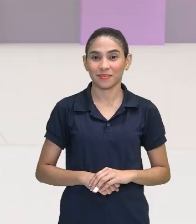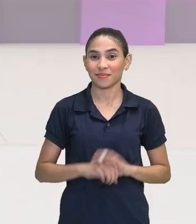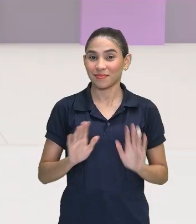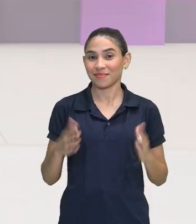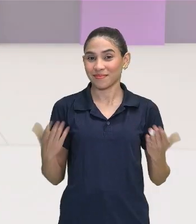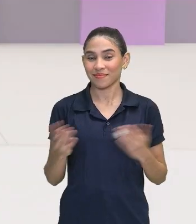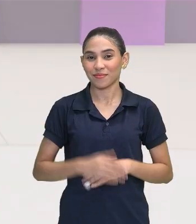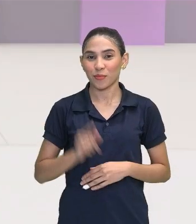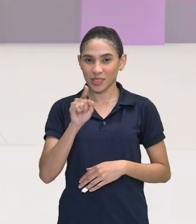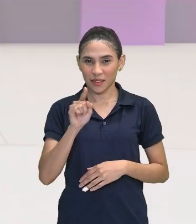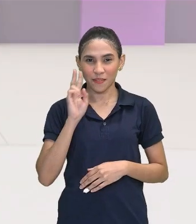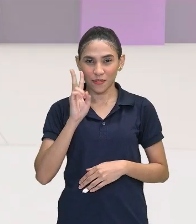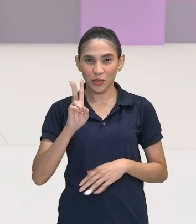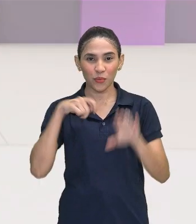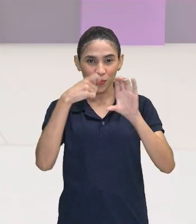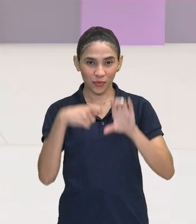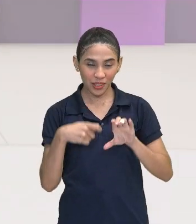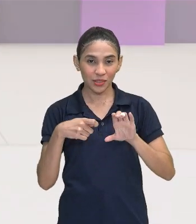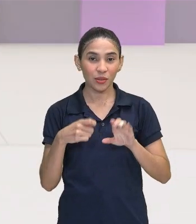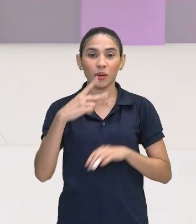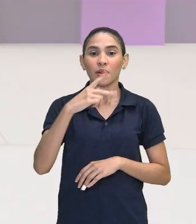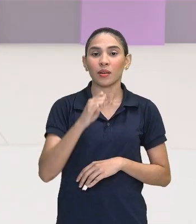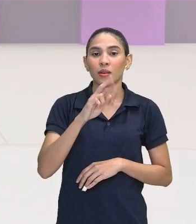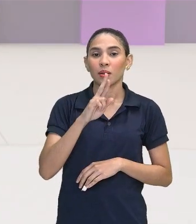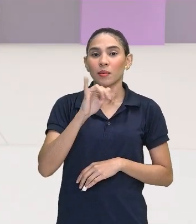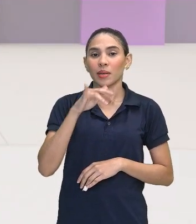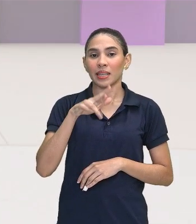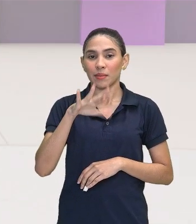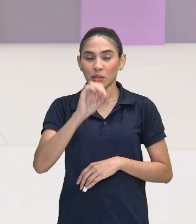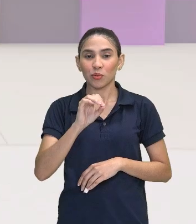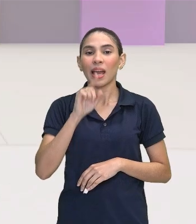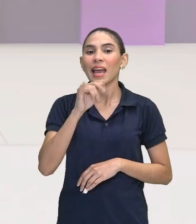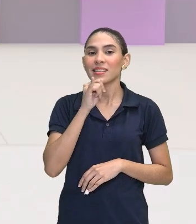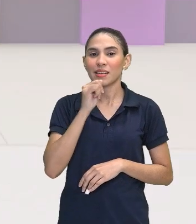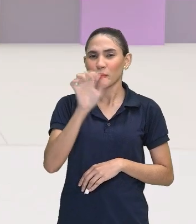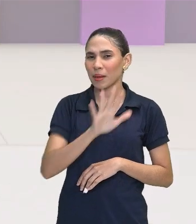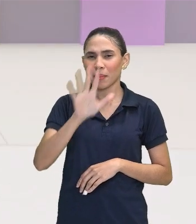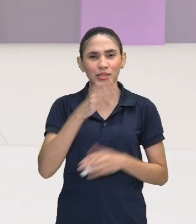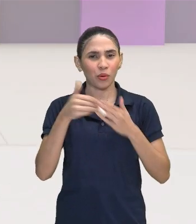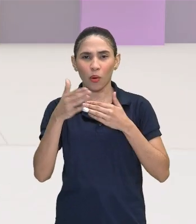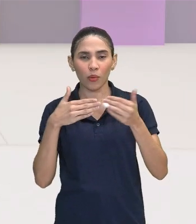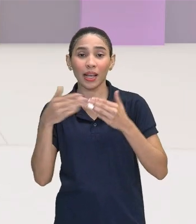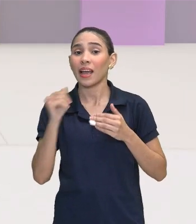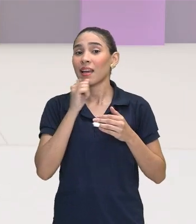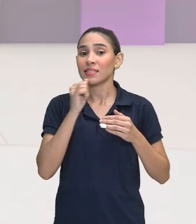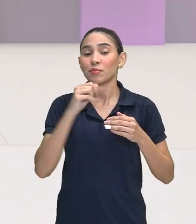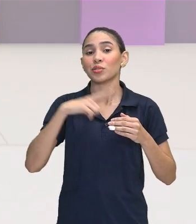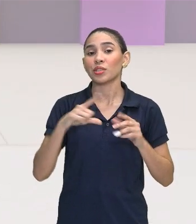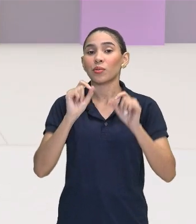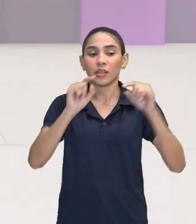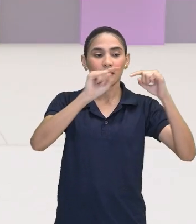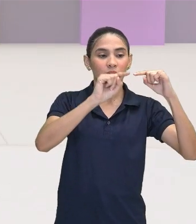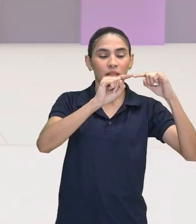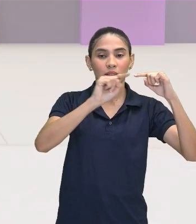Então, pessoal, como vocês viram no vídeo, tá certo? O perímetro é justamente quando você pega uma figura qualquer, no caso aí nós tínhamos uma